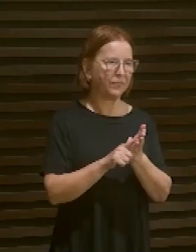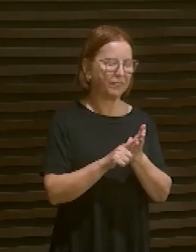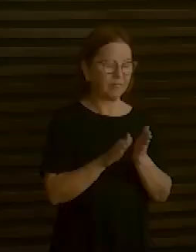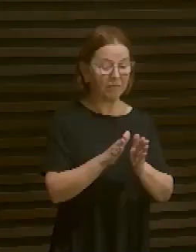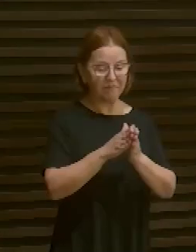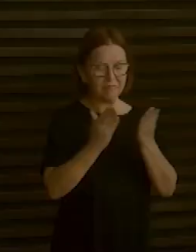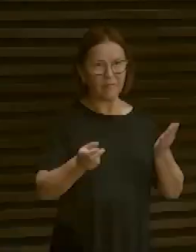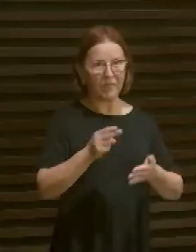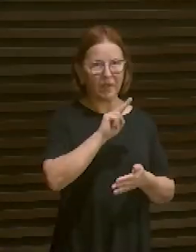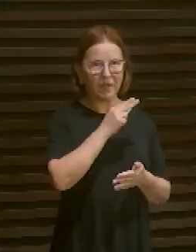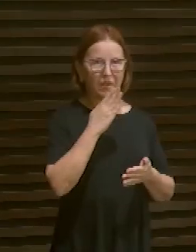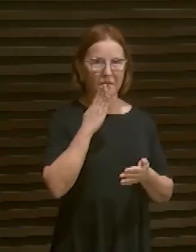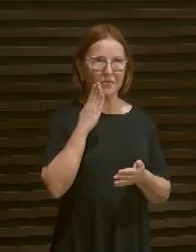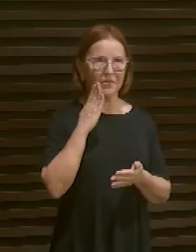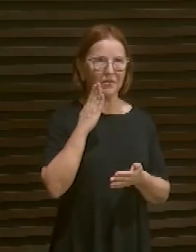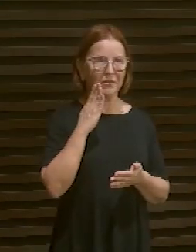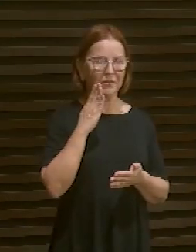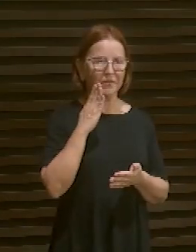Hebreus